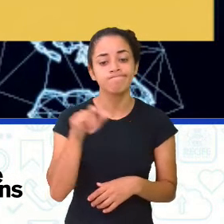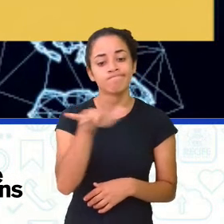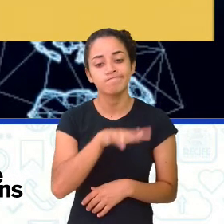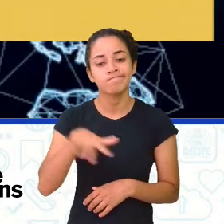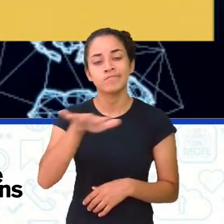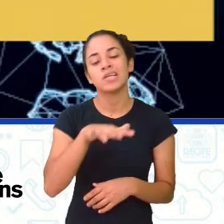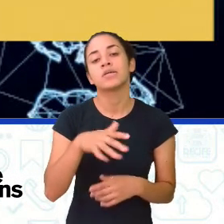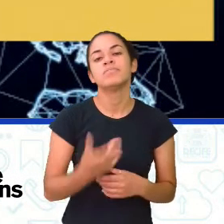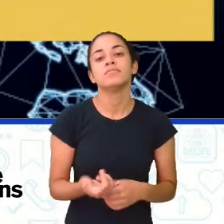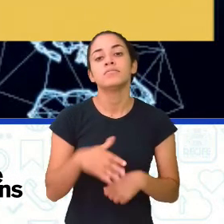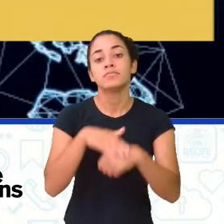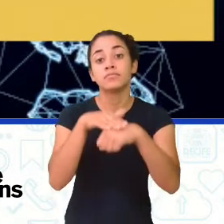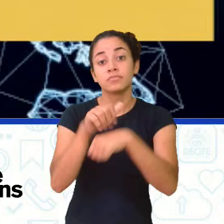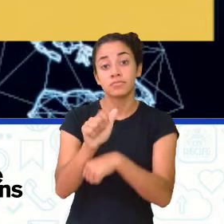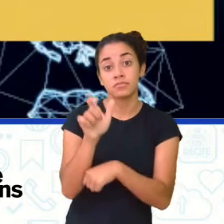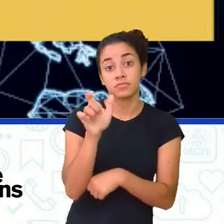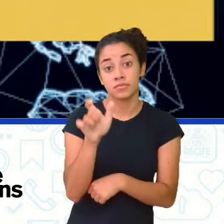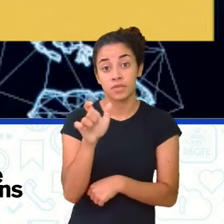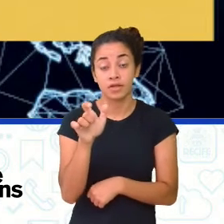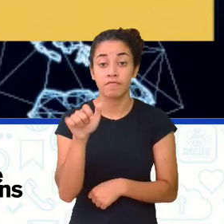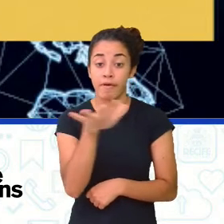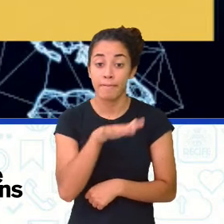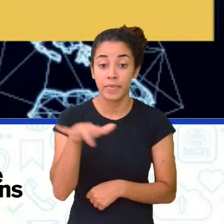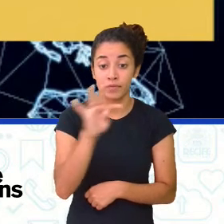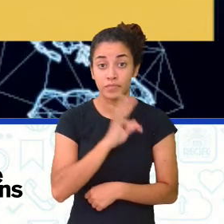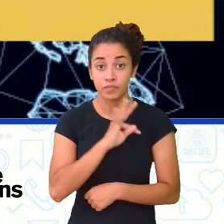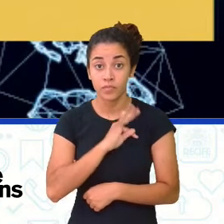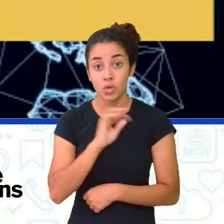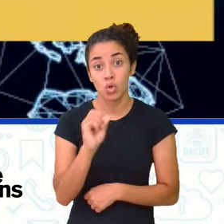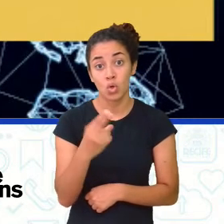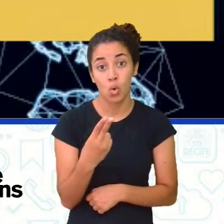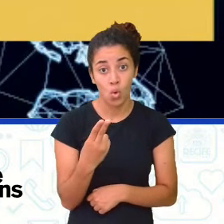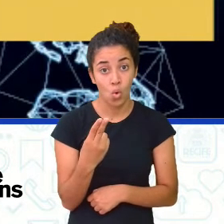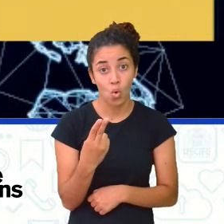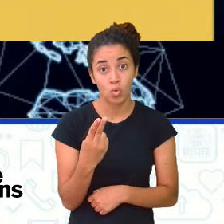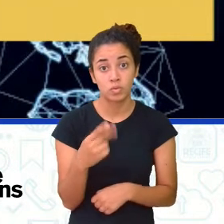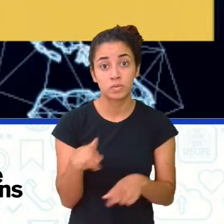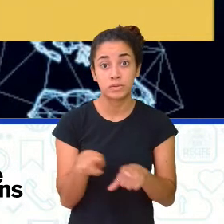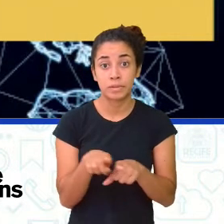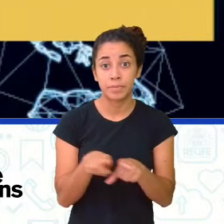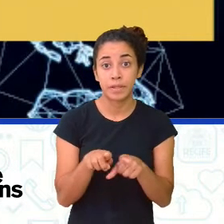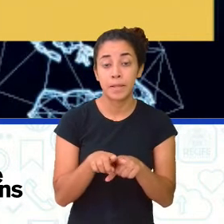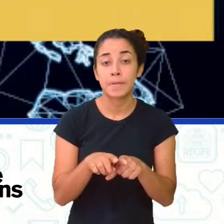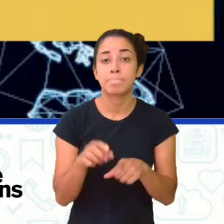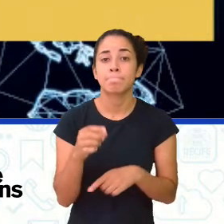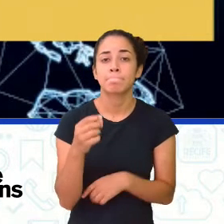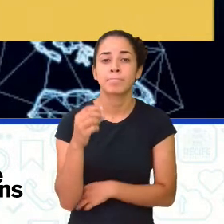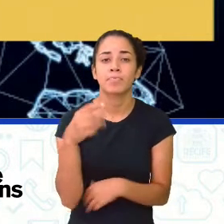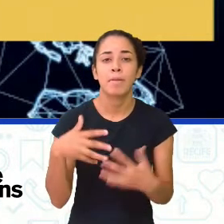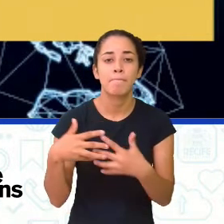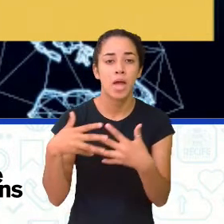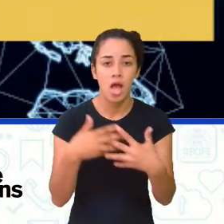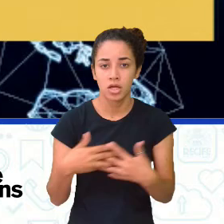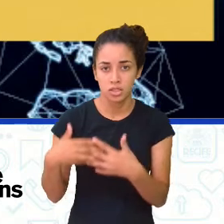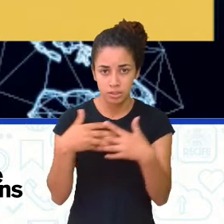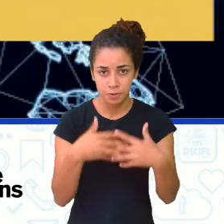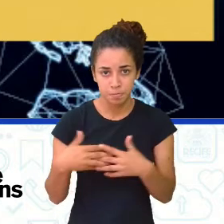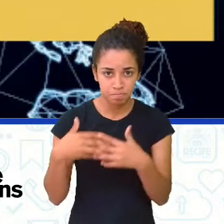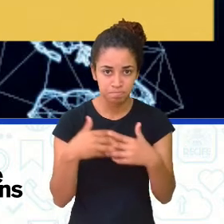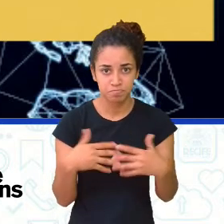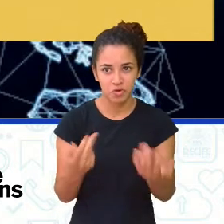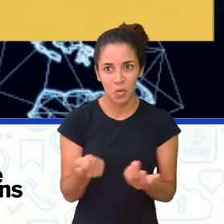se chamou de meio técnico ou maquínico, olha, quase que não sai, professora.